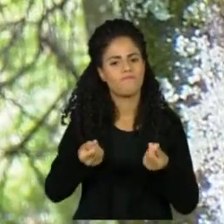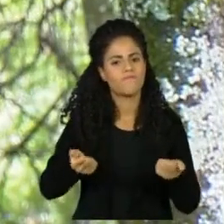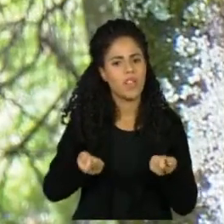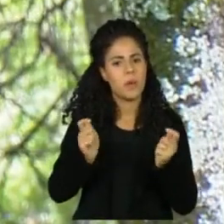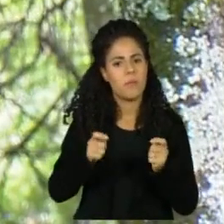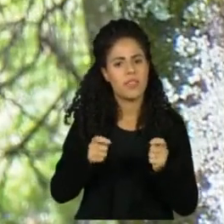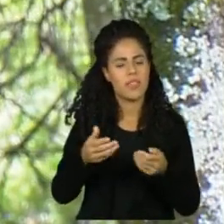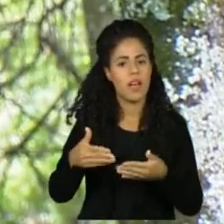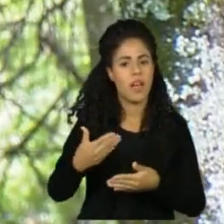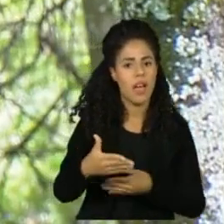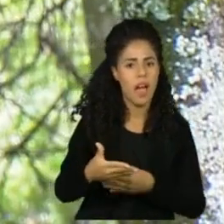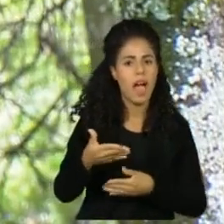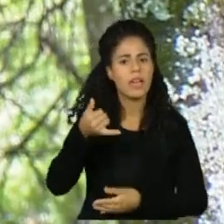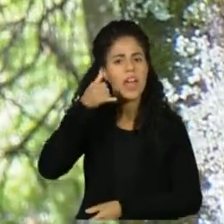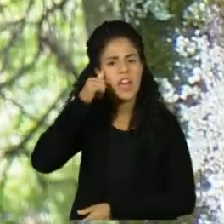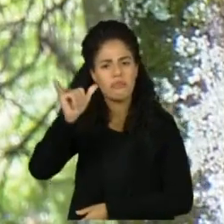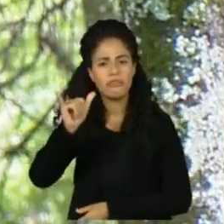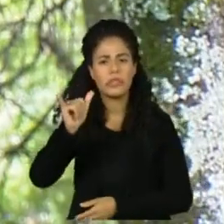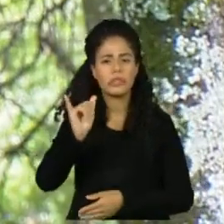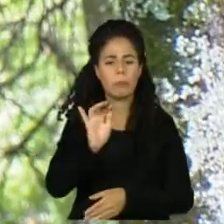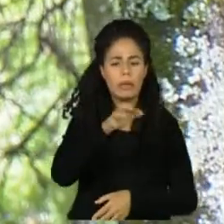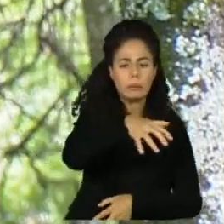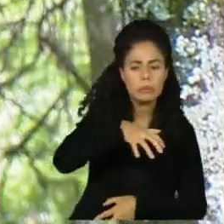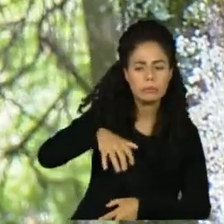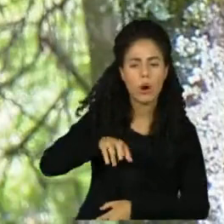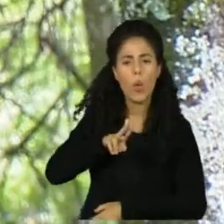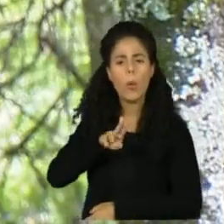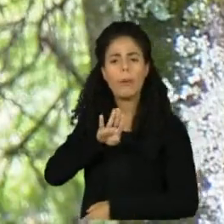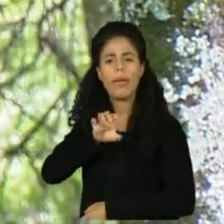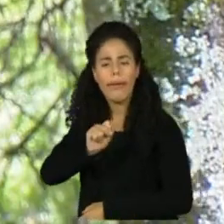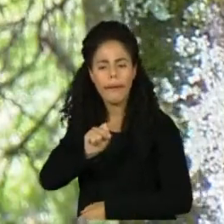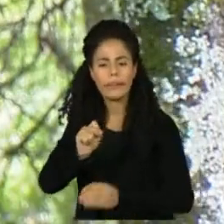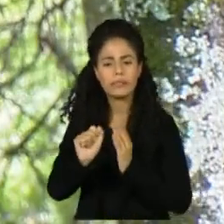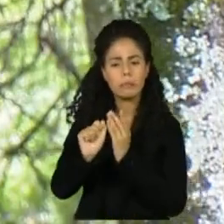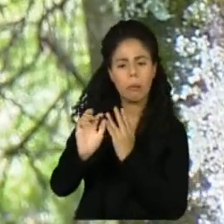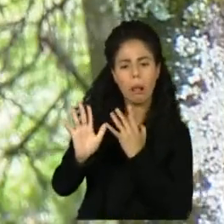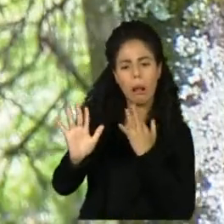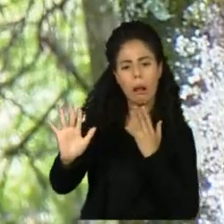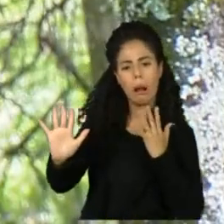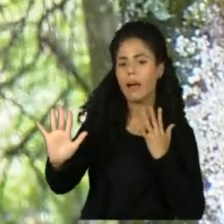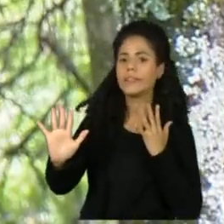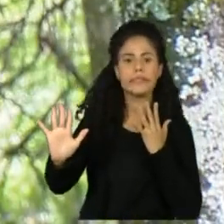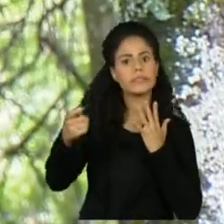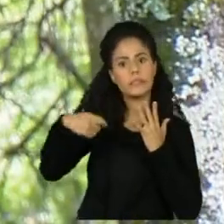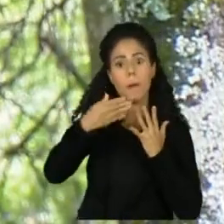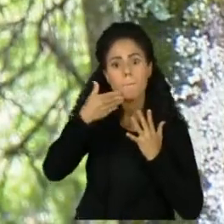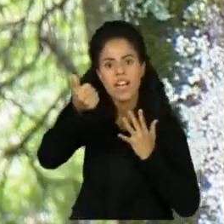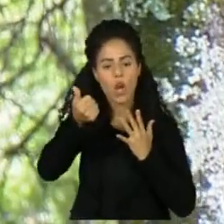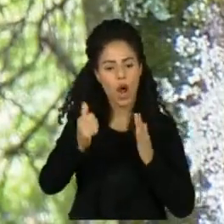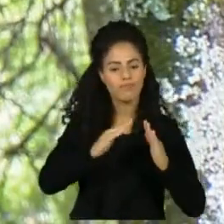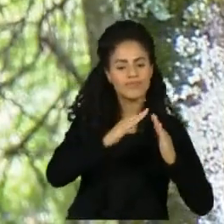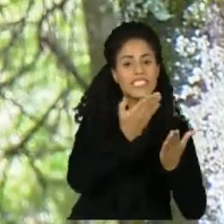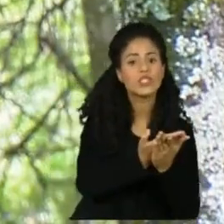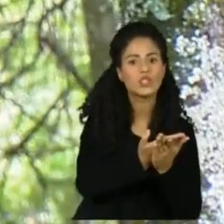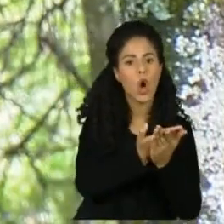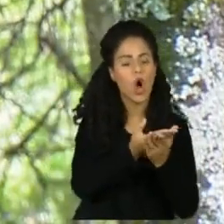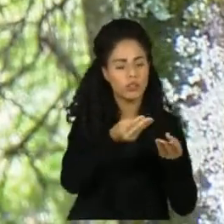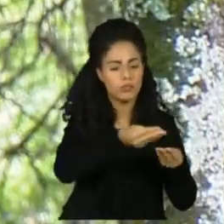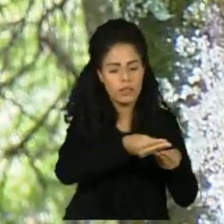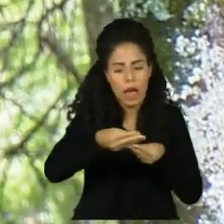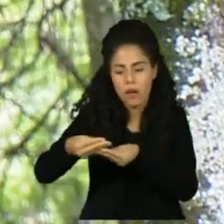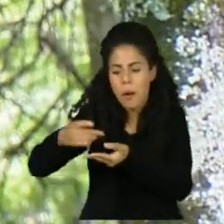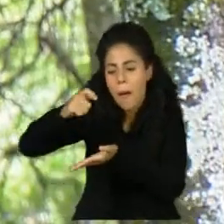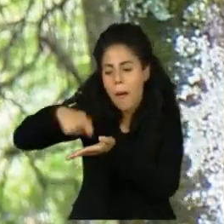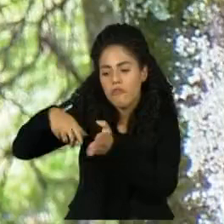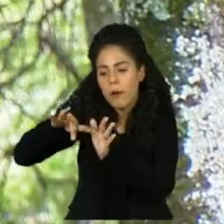eficiência pois evita que país tem o que sair de casa com seus filhos para irem a um posto de vacinação quando os filhos que já vão as